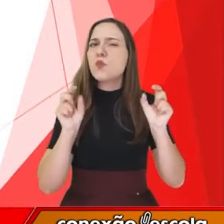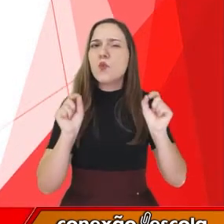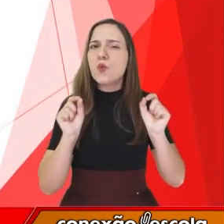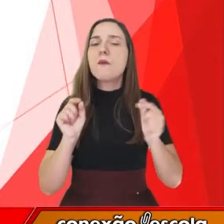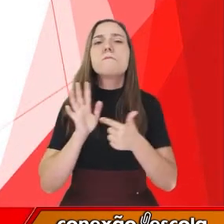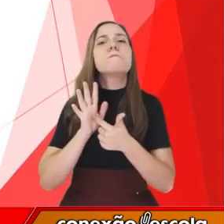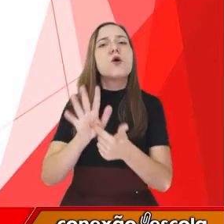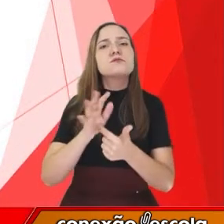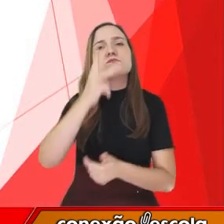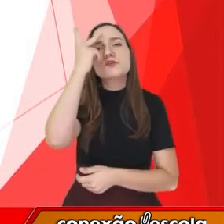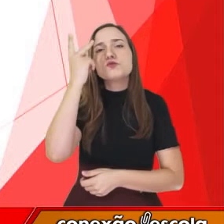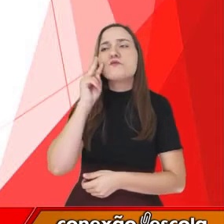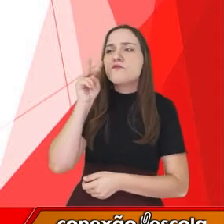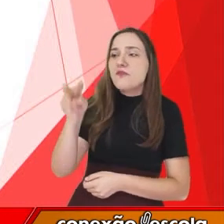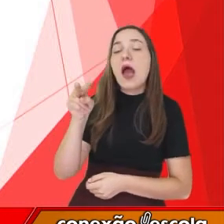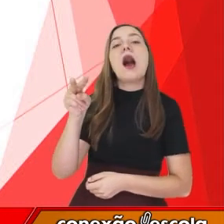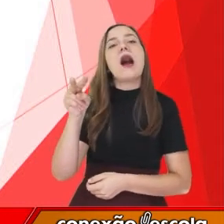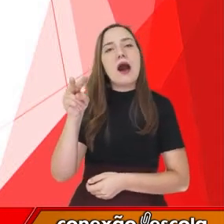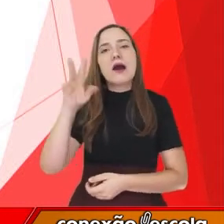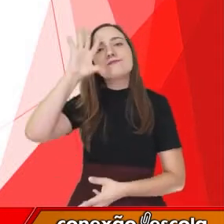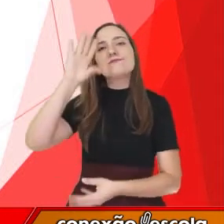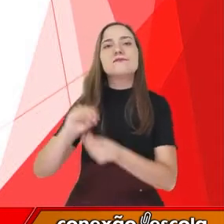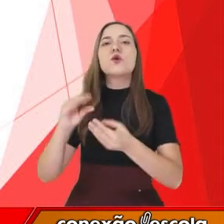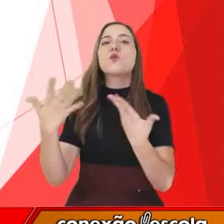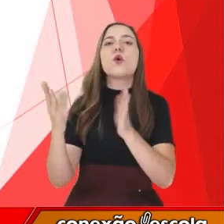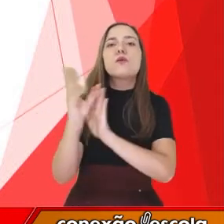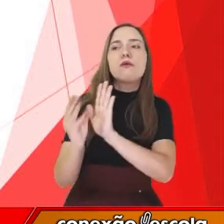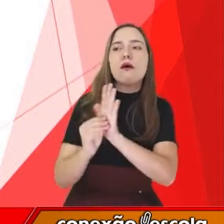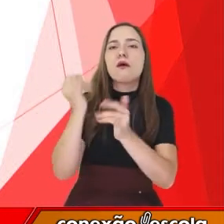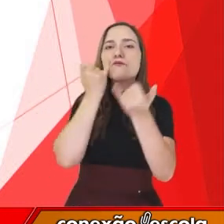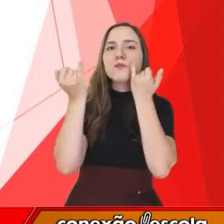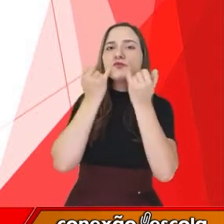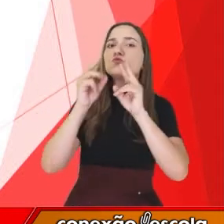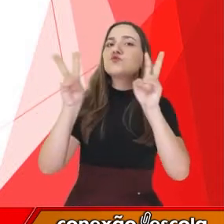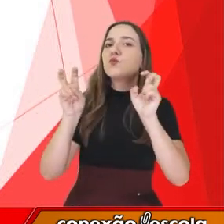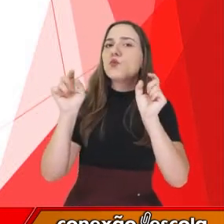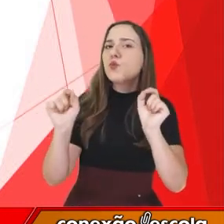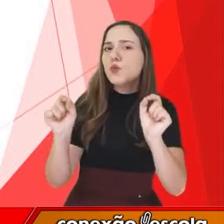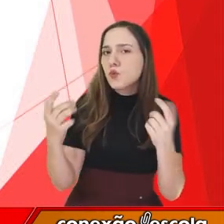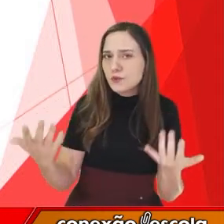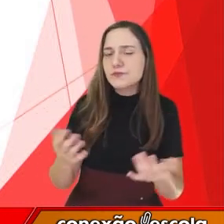vai indicar ao leitor quais dados e informações são apresentadas na tabela.